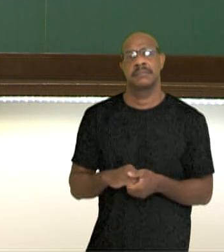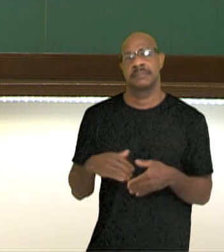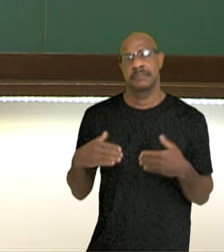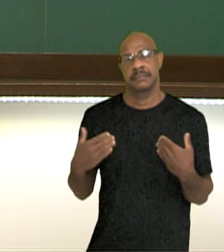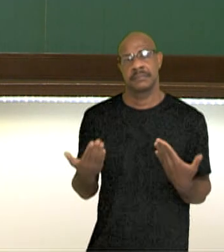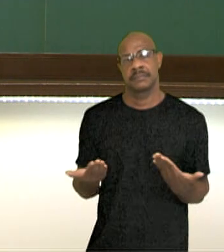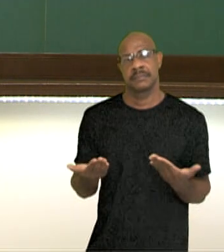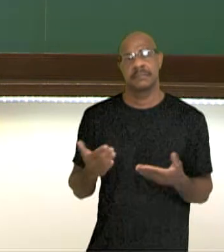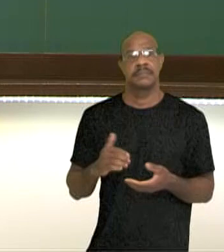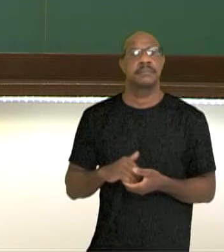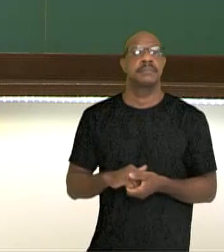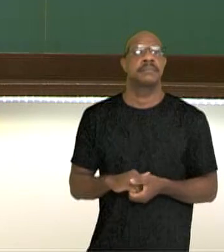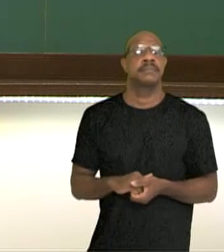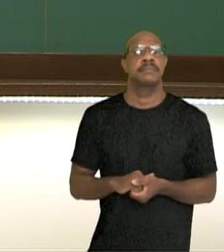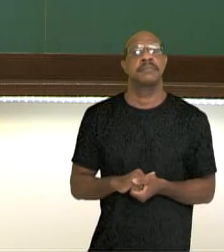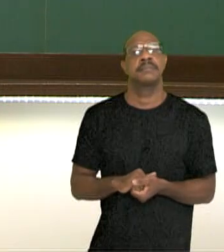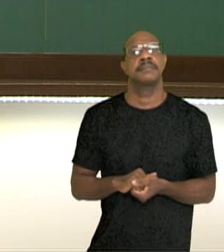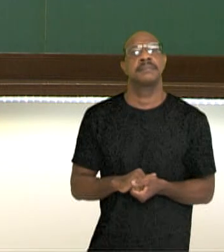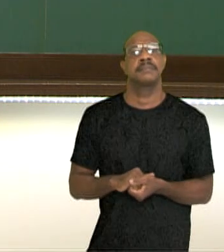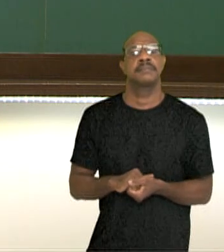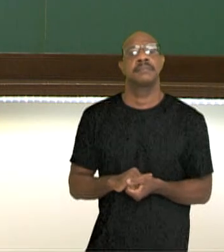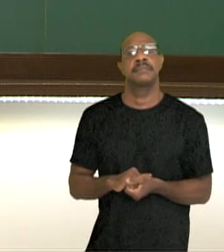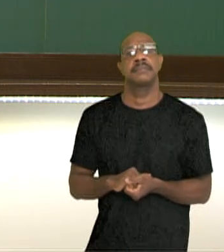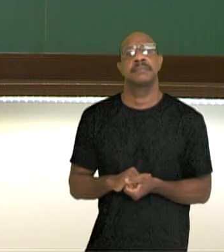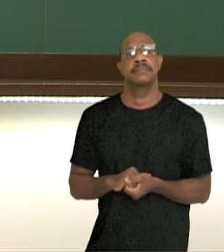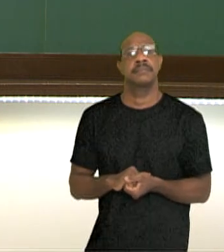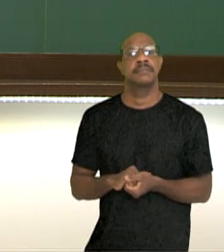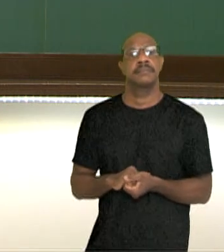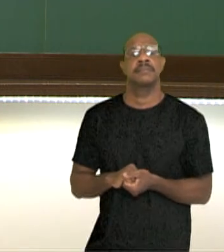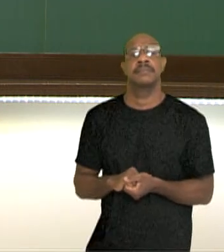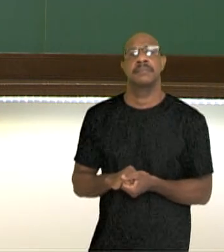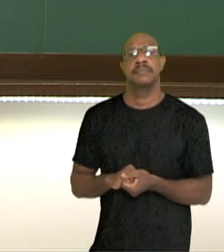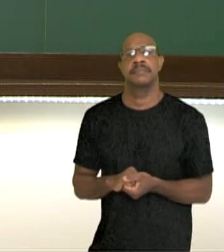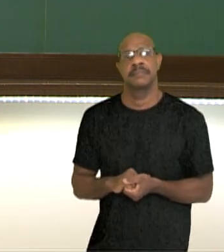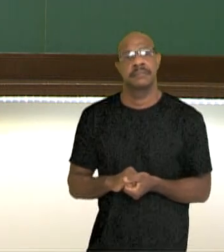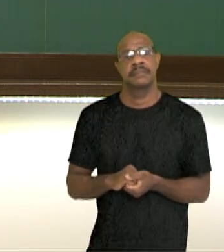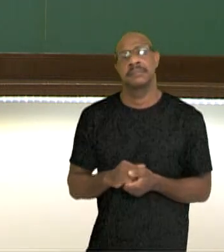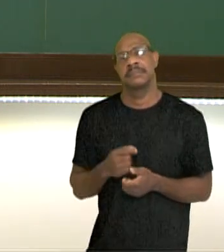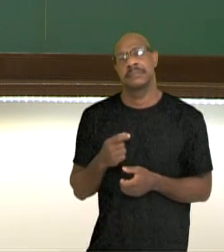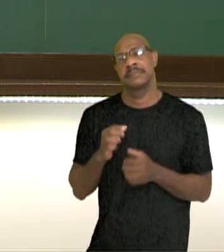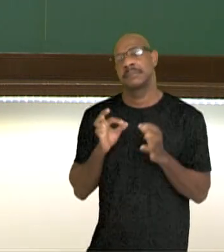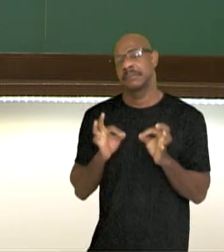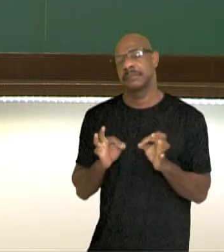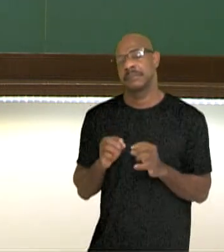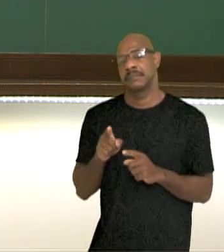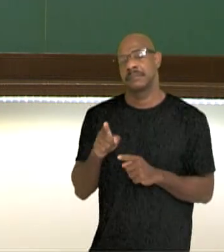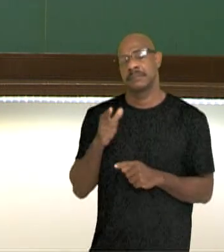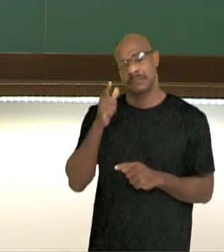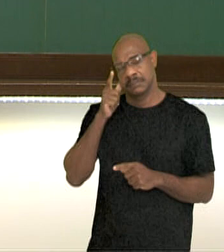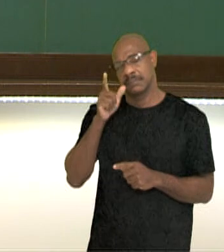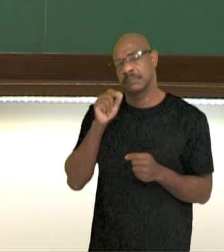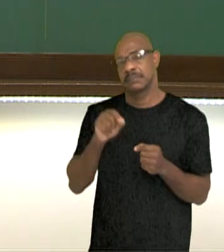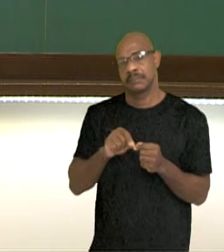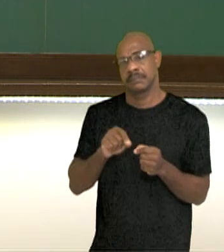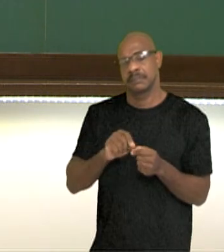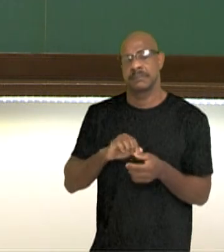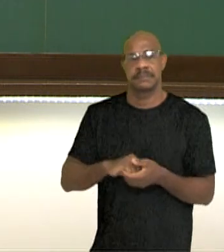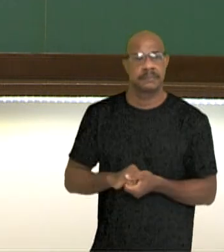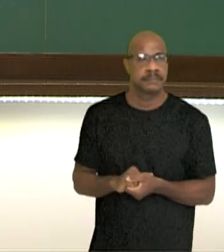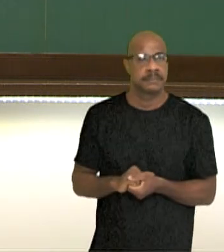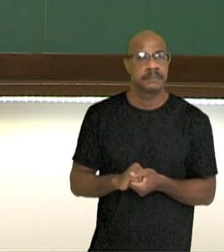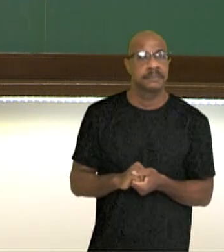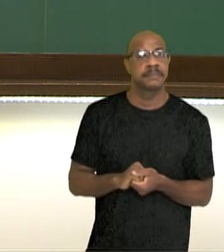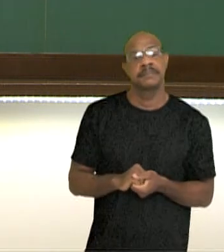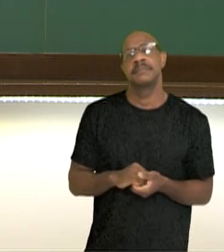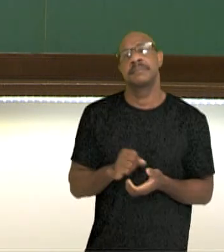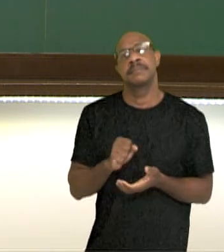Beleza, meu caro, minha cara aluna. Tenho certeza que você conseguiu tirar de letra esta questão. A questão